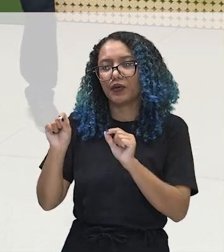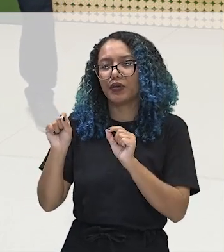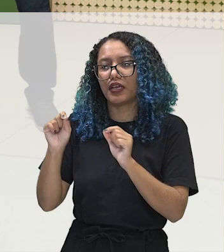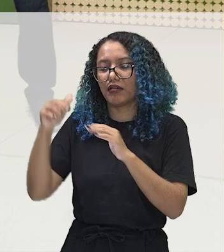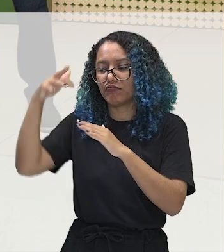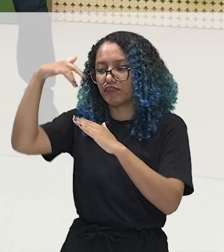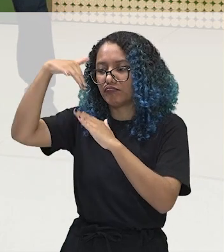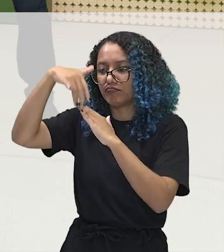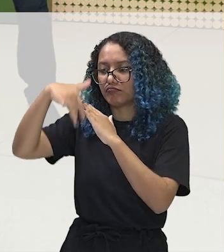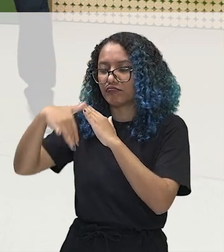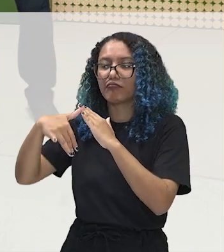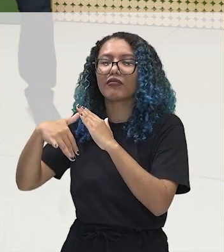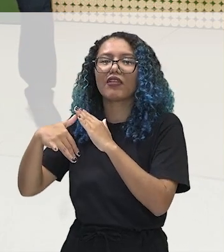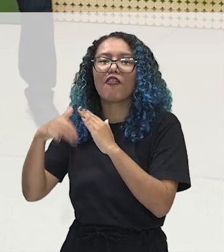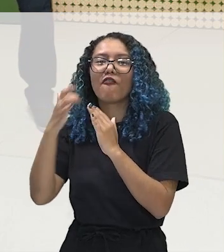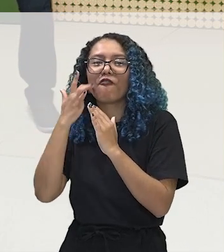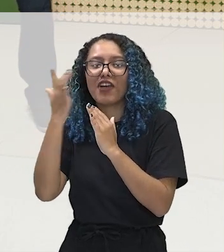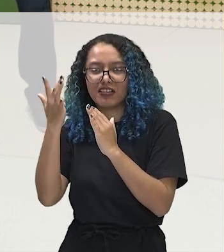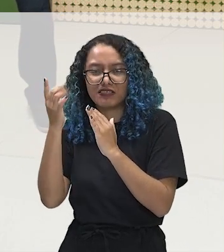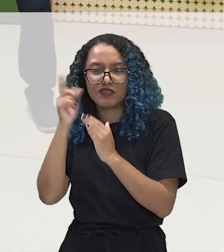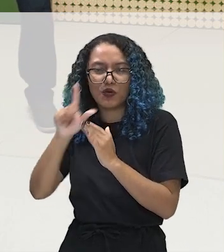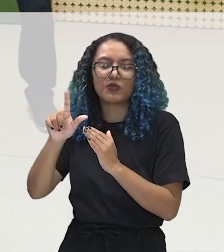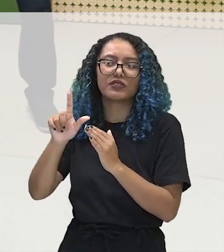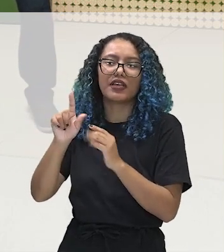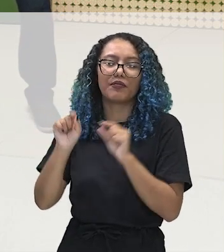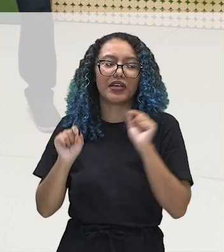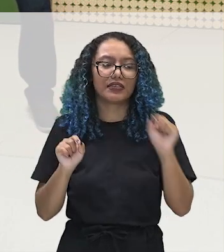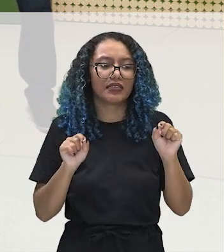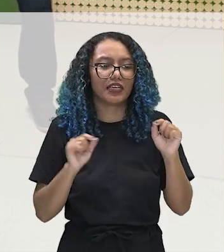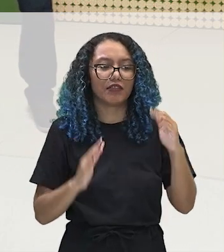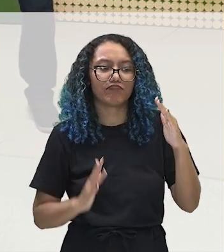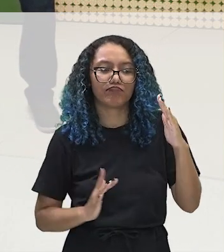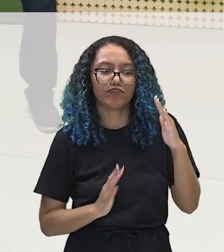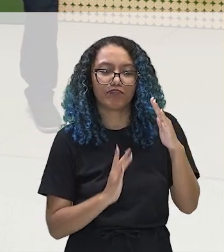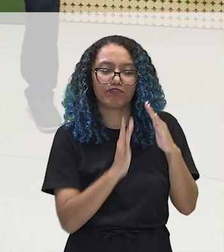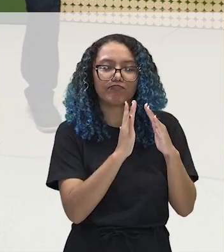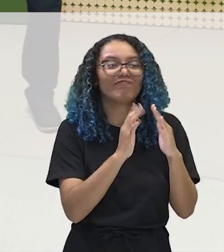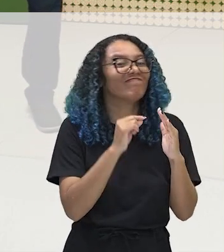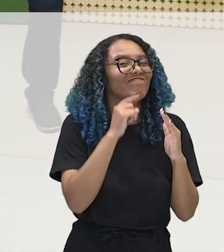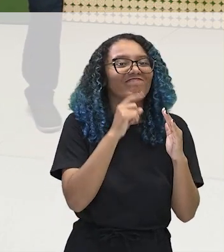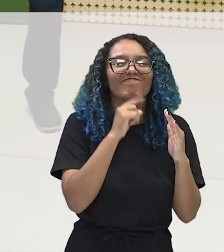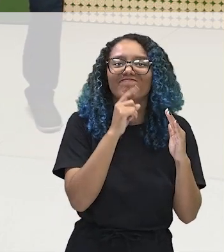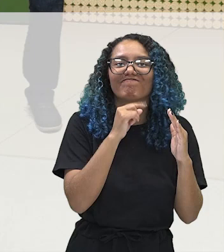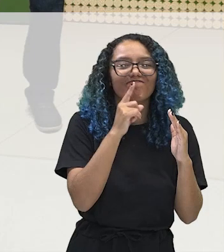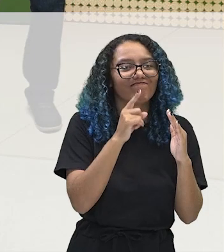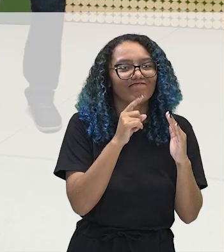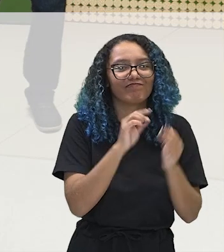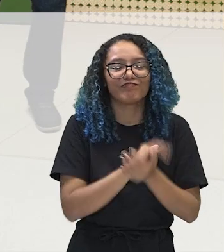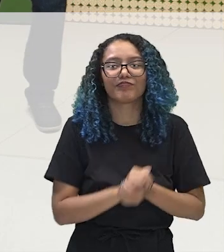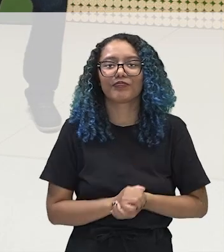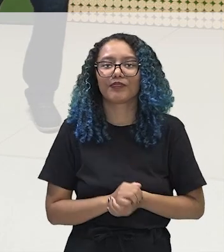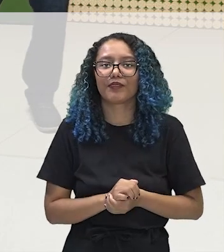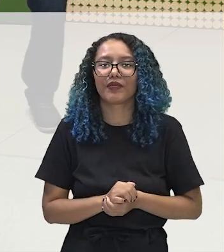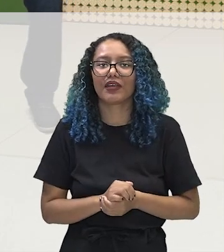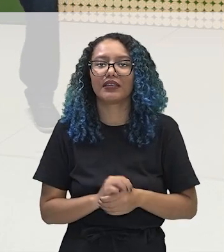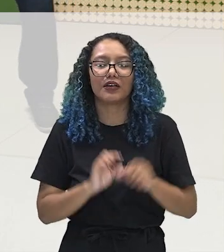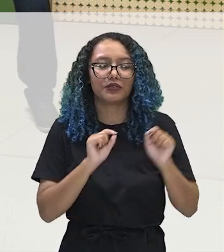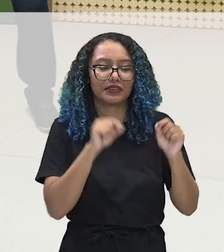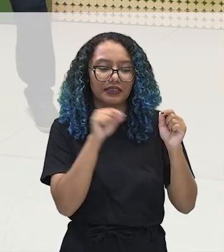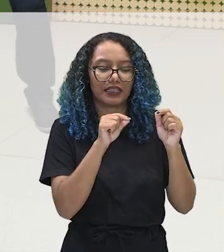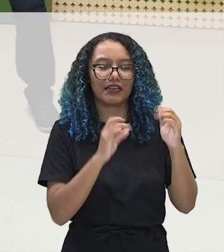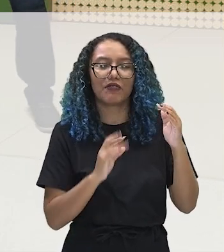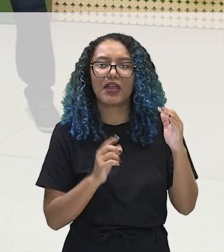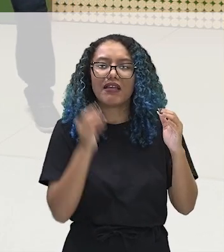pelo vidro tranquilamente. A infravermelho não consegue. Então, quando essa radiação infravermelha